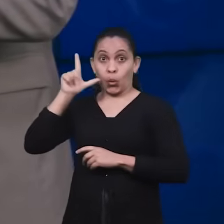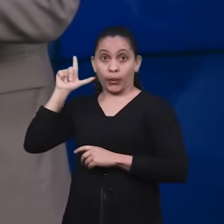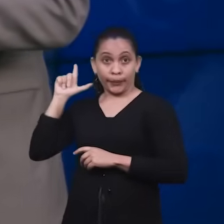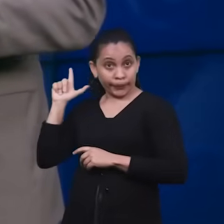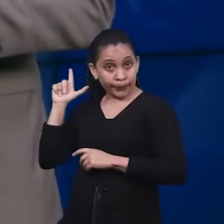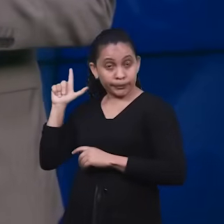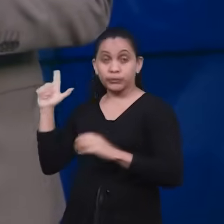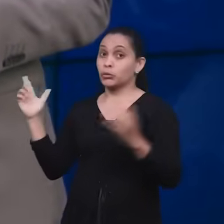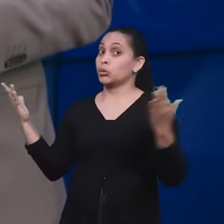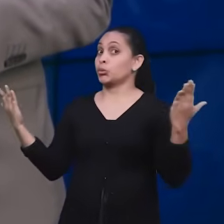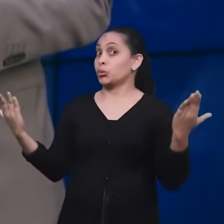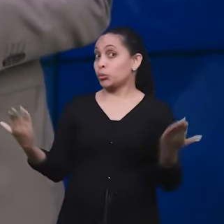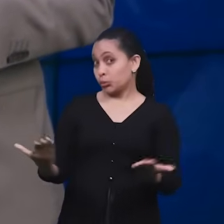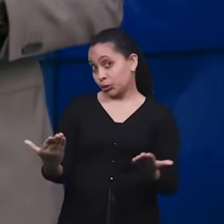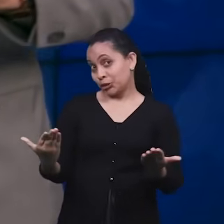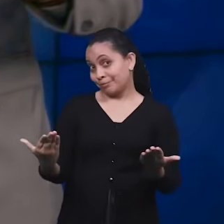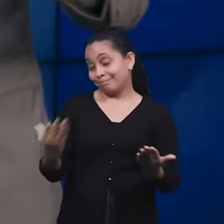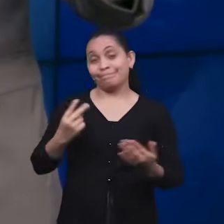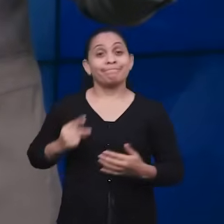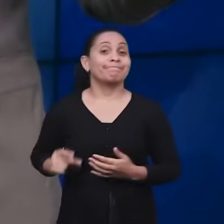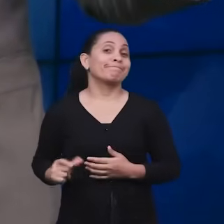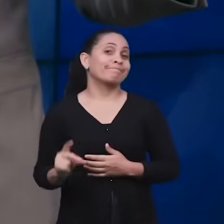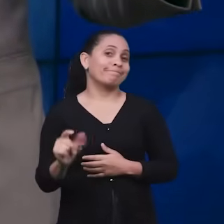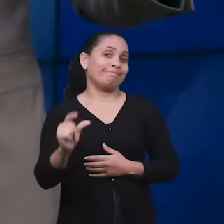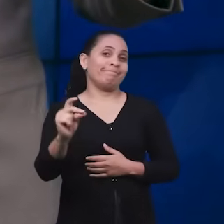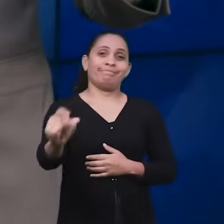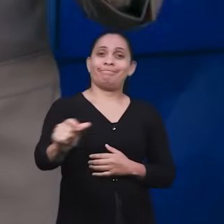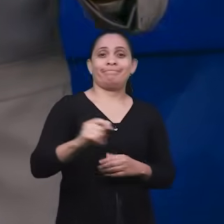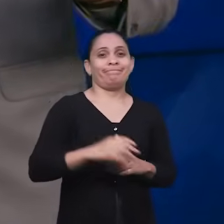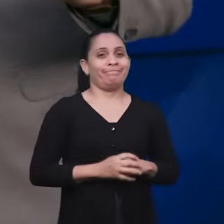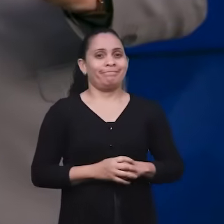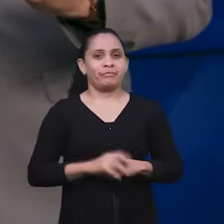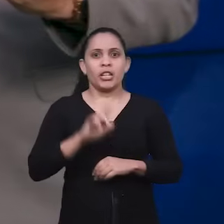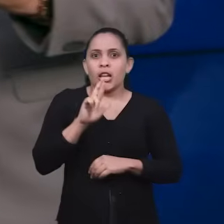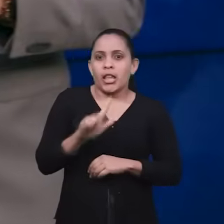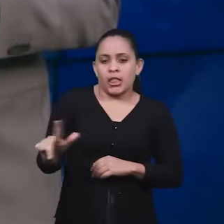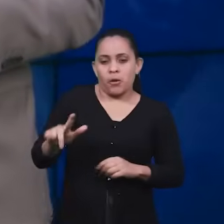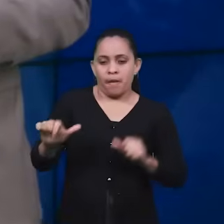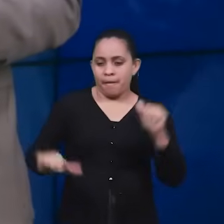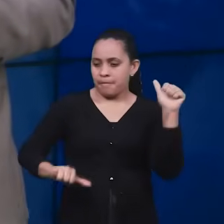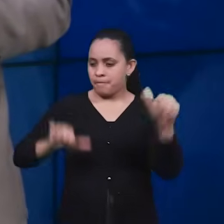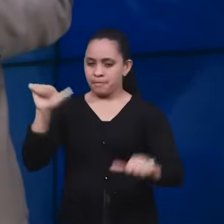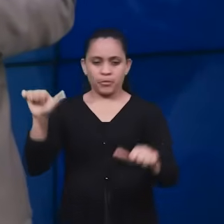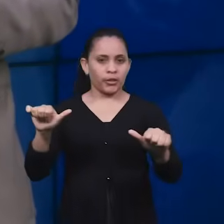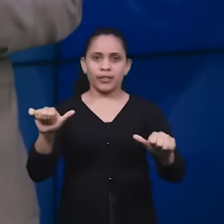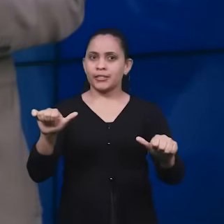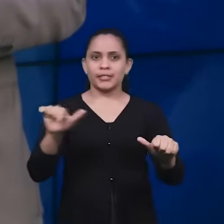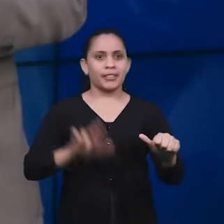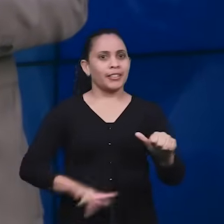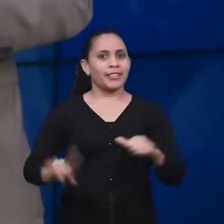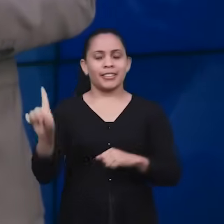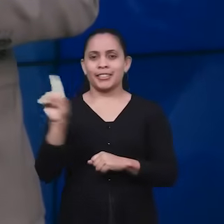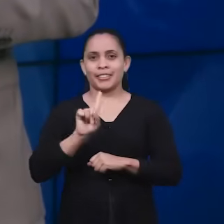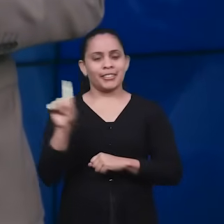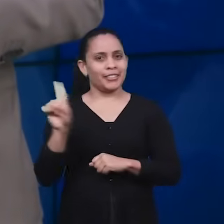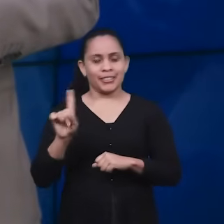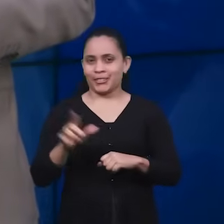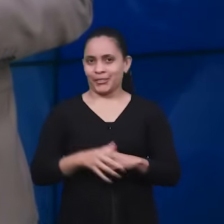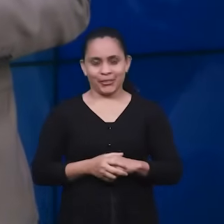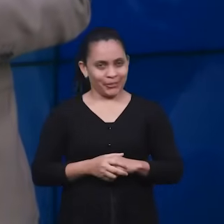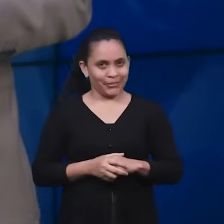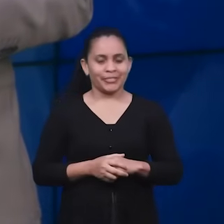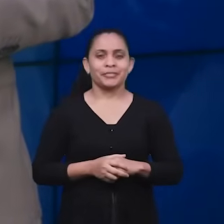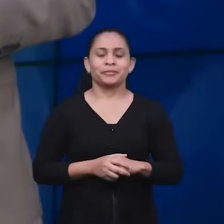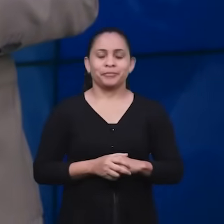ontem, hoje e eternamente. Não há variação, não há